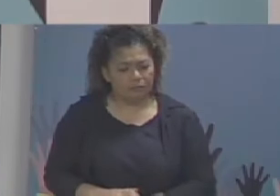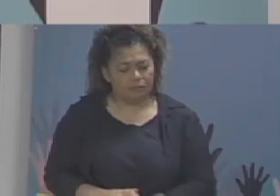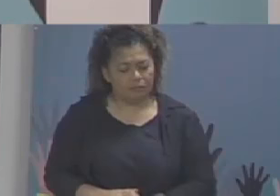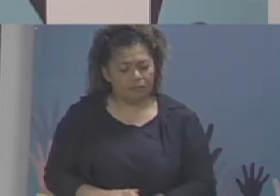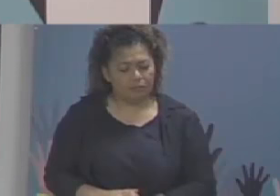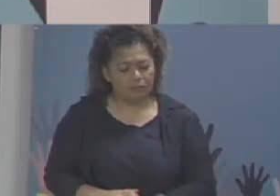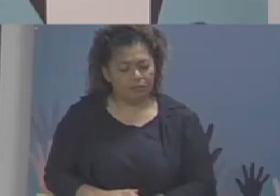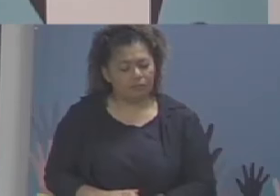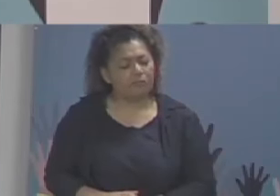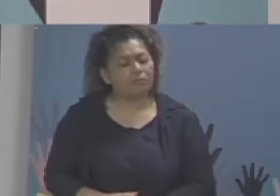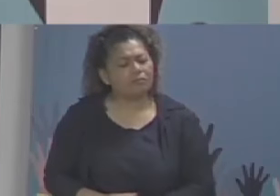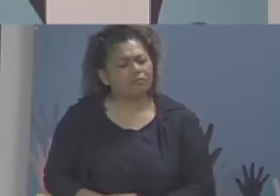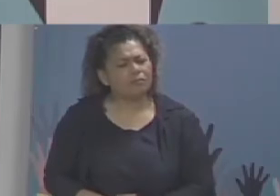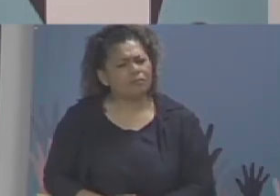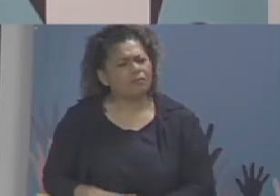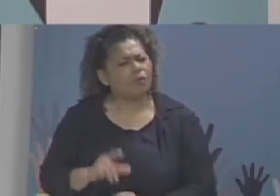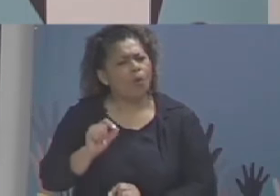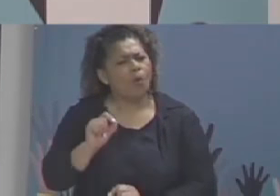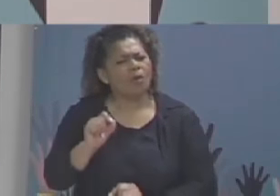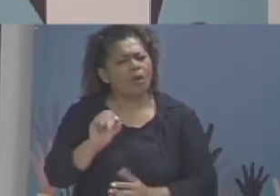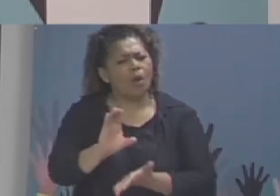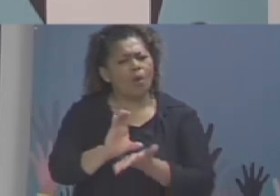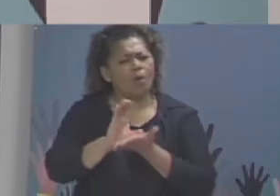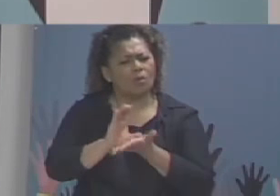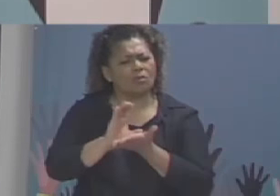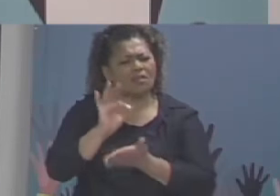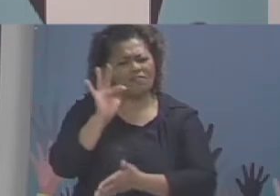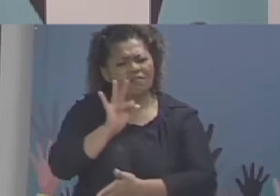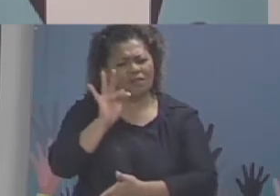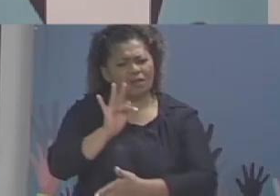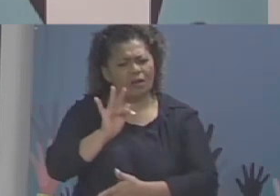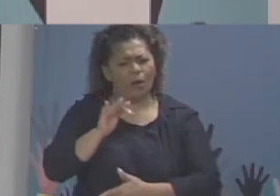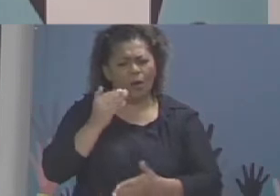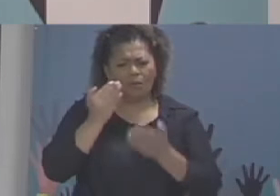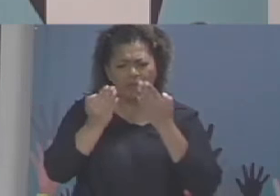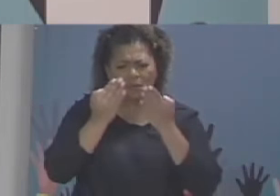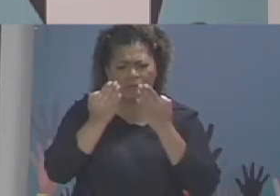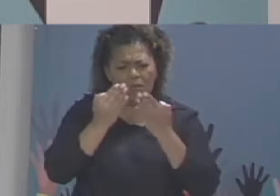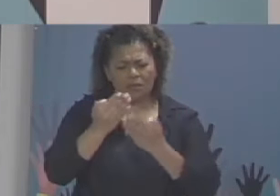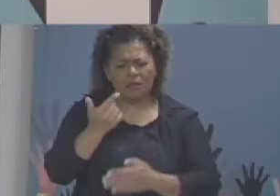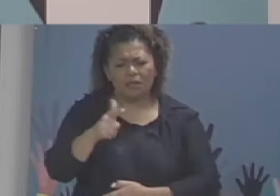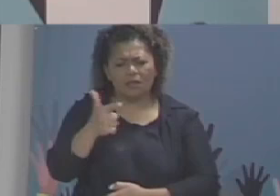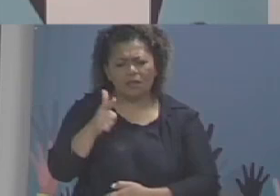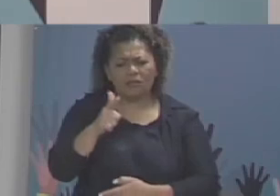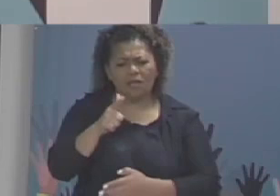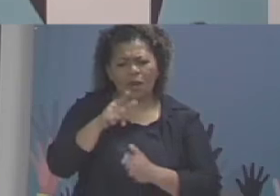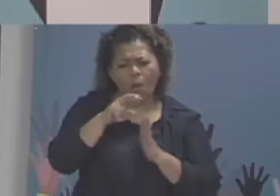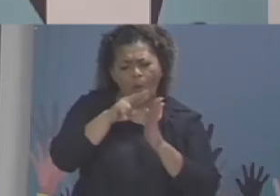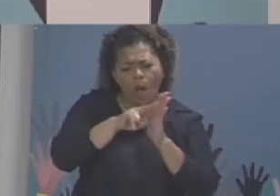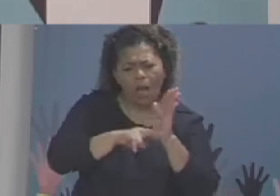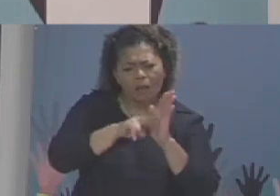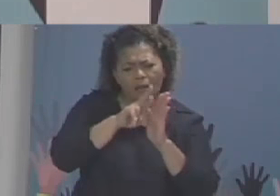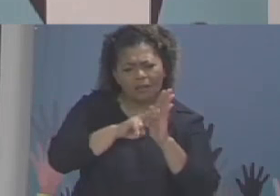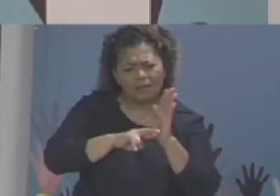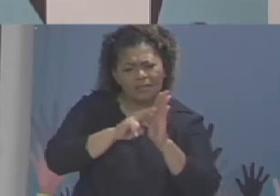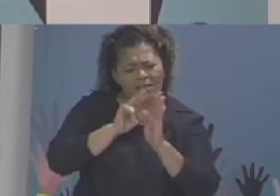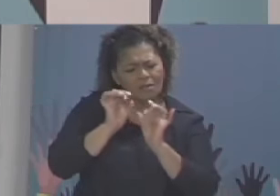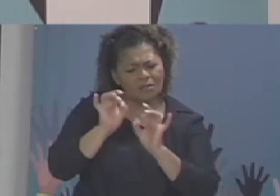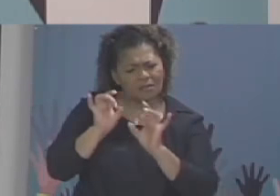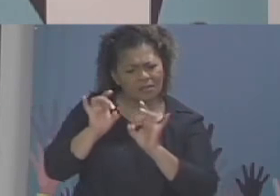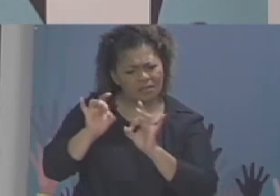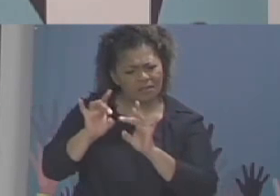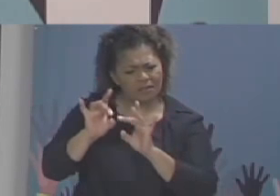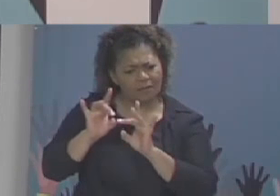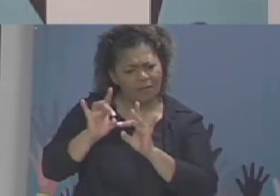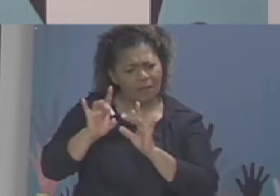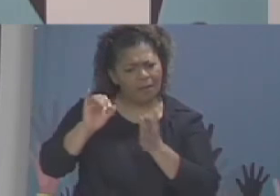Candidato, por que o Conselho Federal de Psicologia ainda não possui uma regulamentação específica para os estágios em psicologia